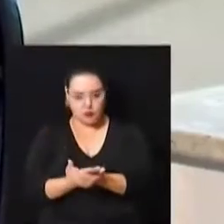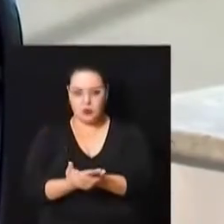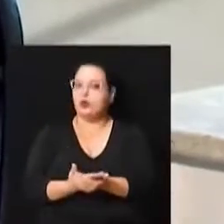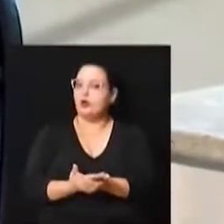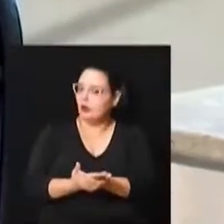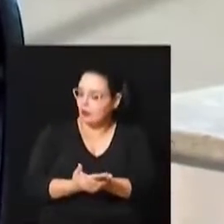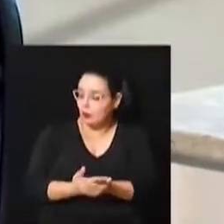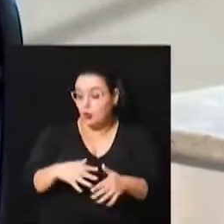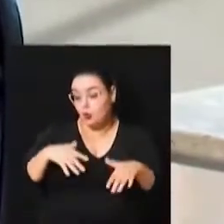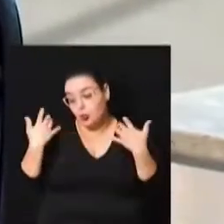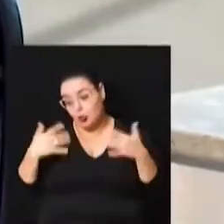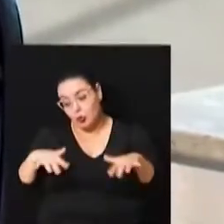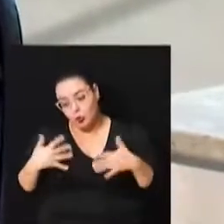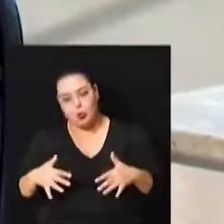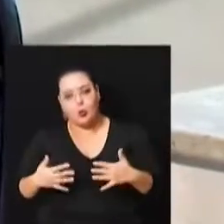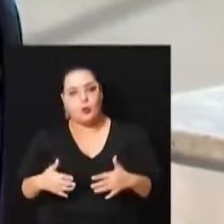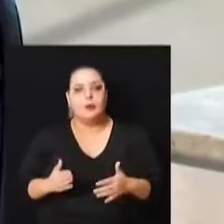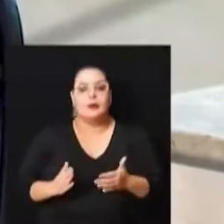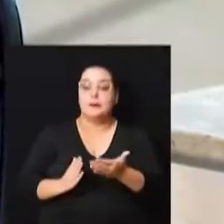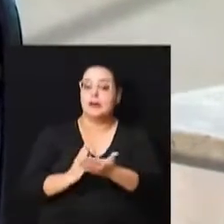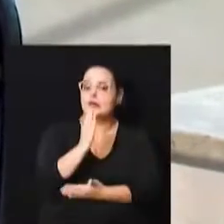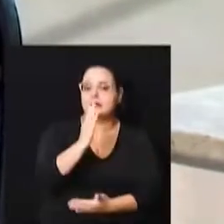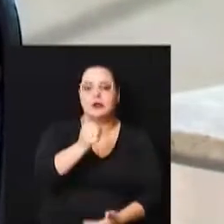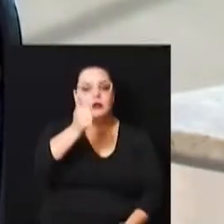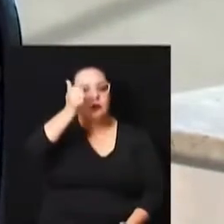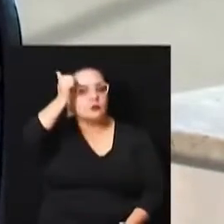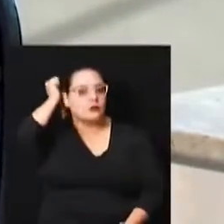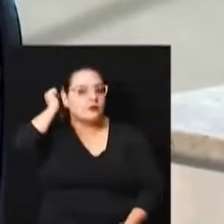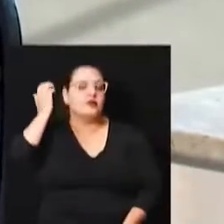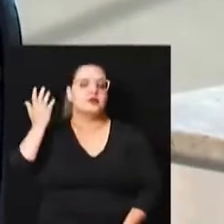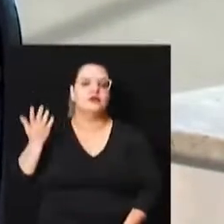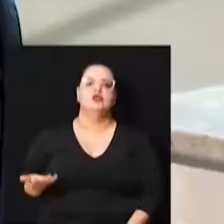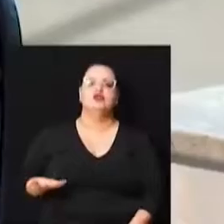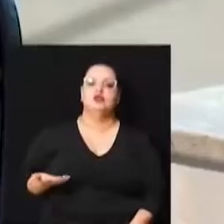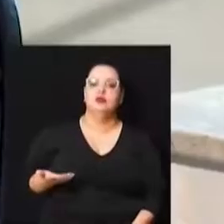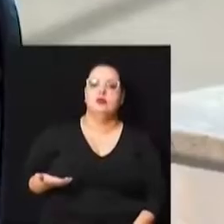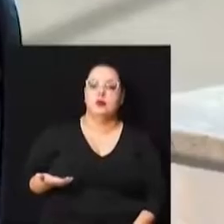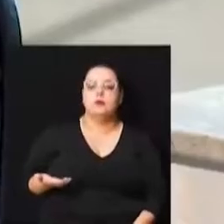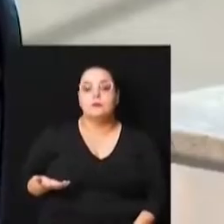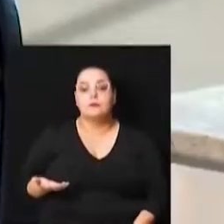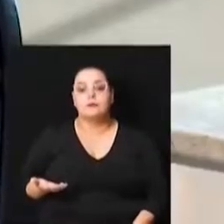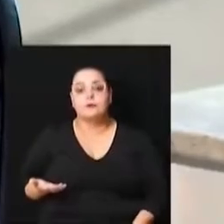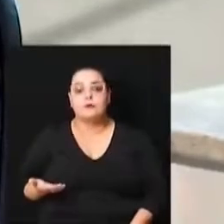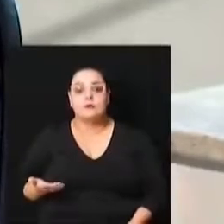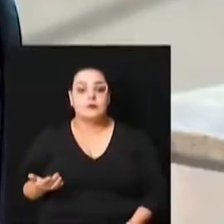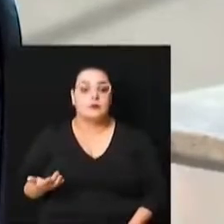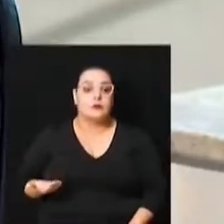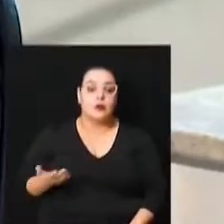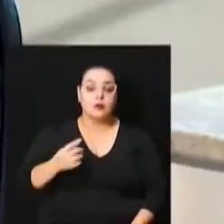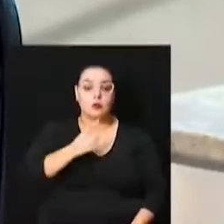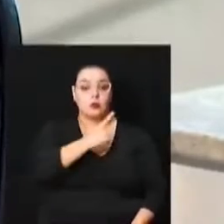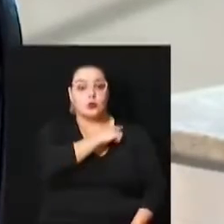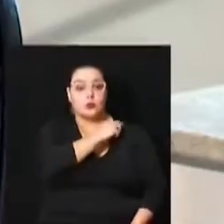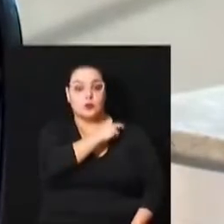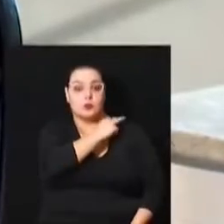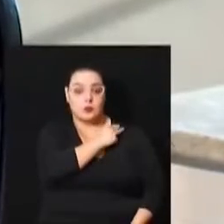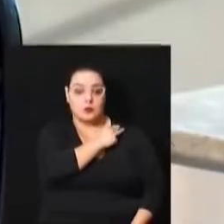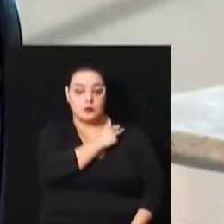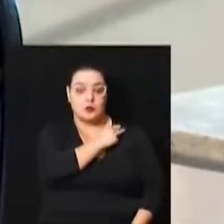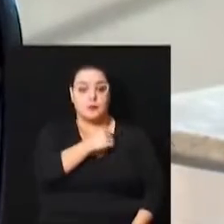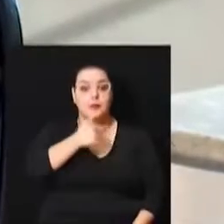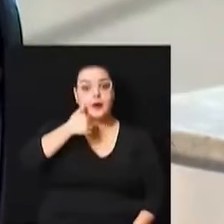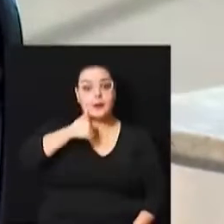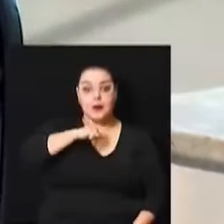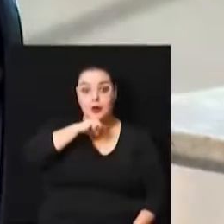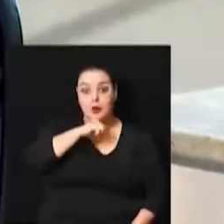isso. Estudei muito para passar no vestibular, tanto que a partir da metade do meu ensino fundamental, a minha